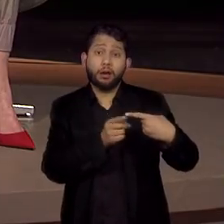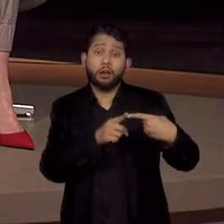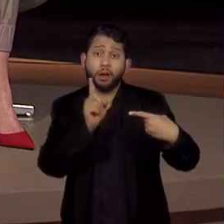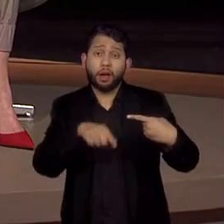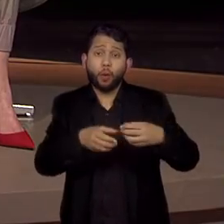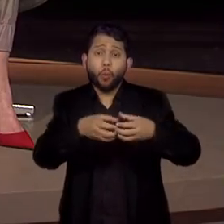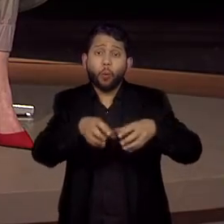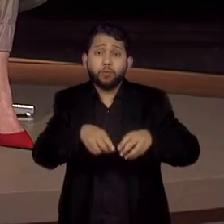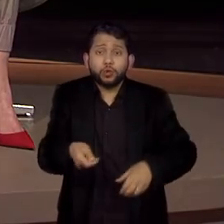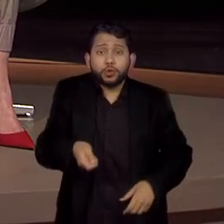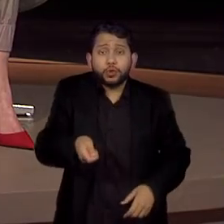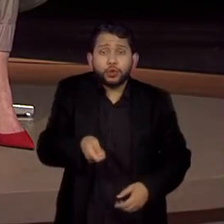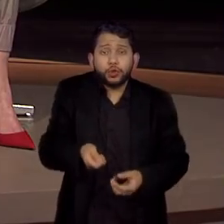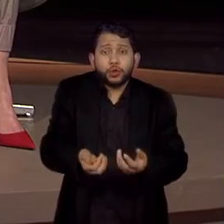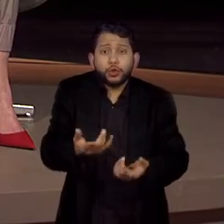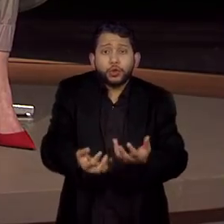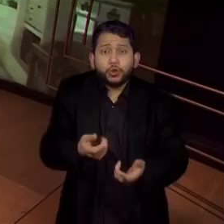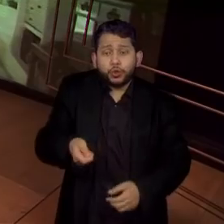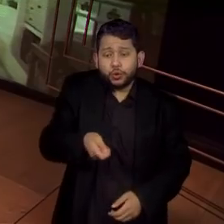descobri